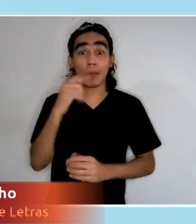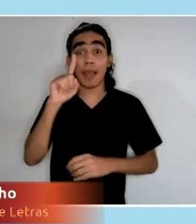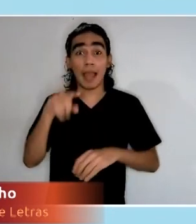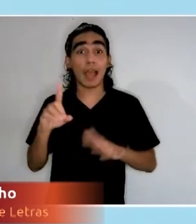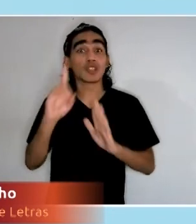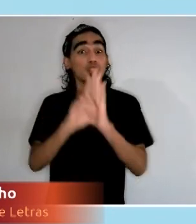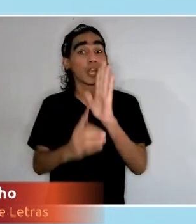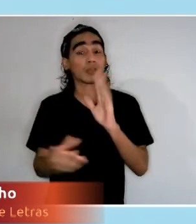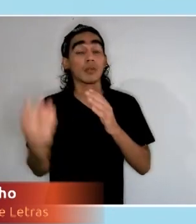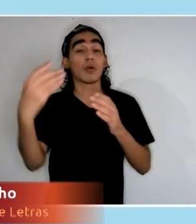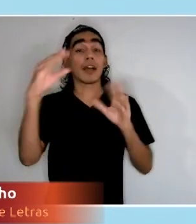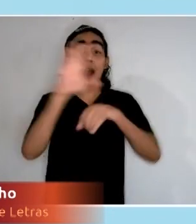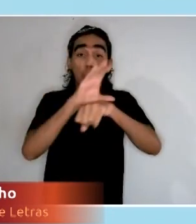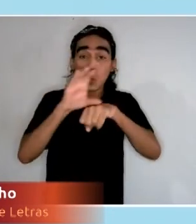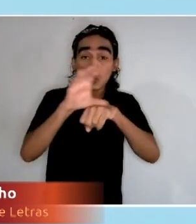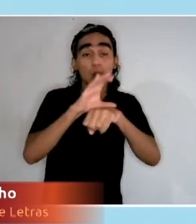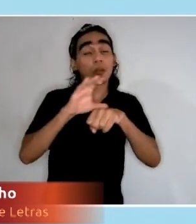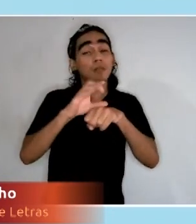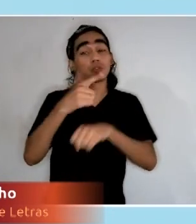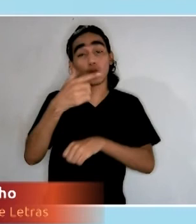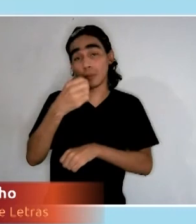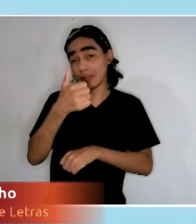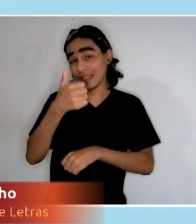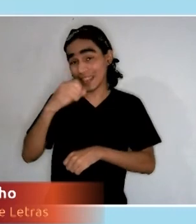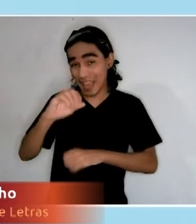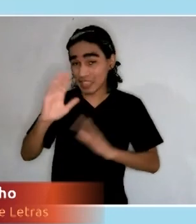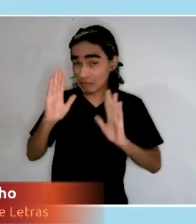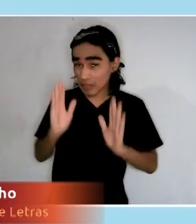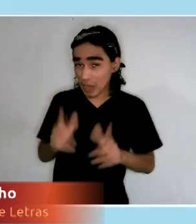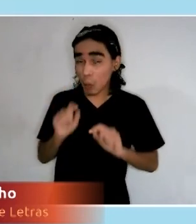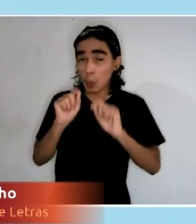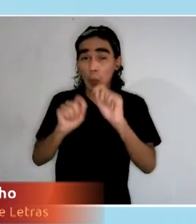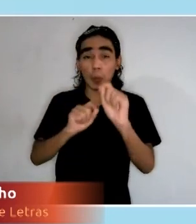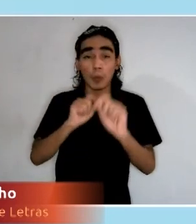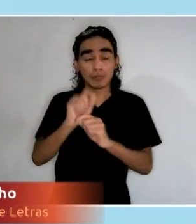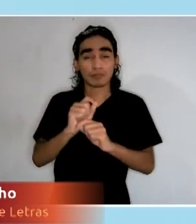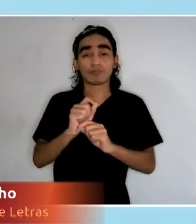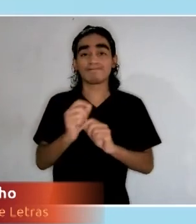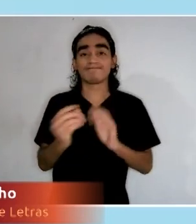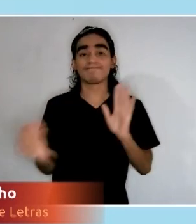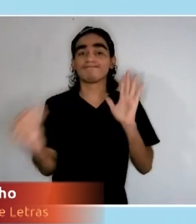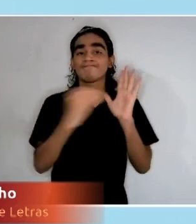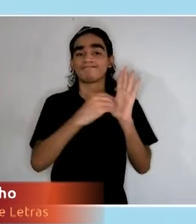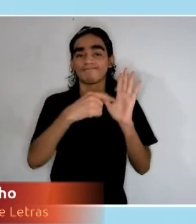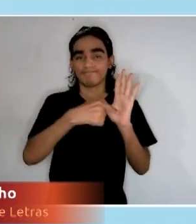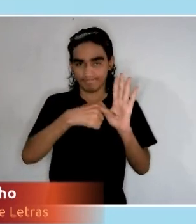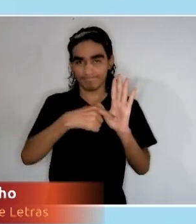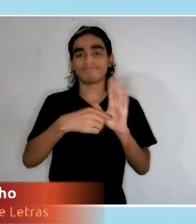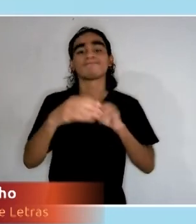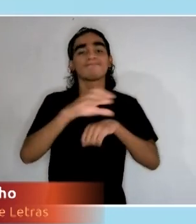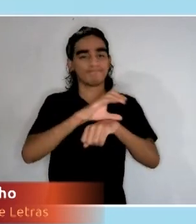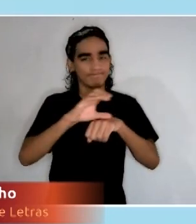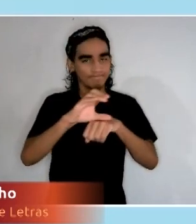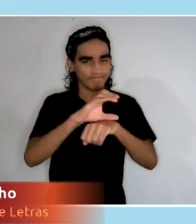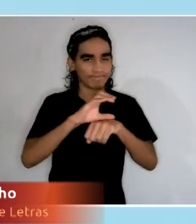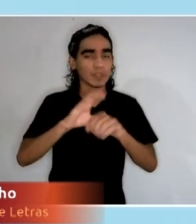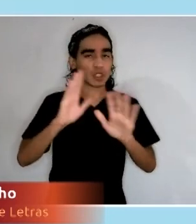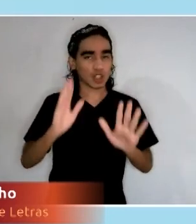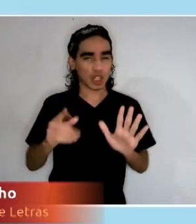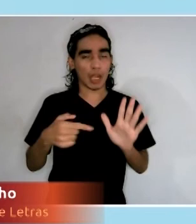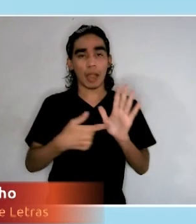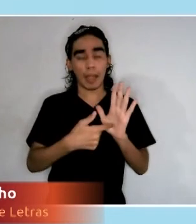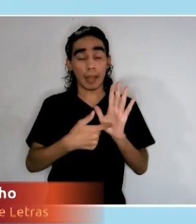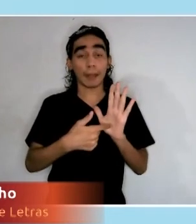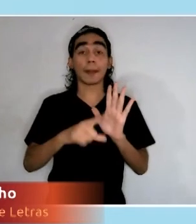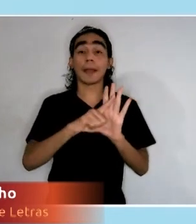isso. E em 2010 a gente conseguiu gravar, né, o direito à alimentação como direito constitucional na Constituição, é